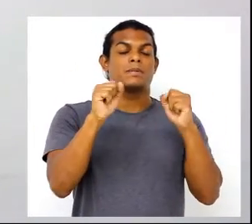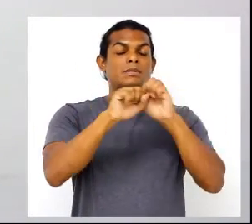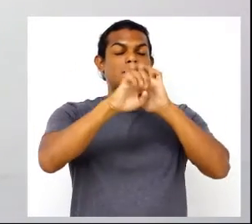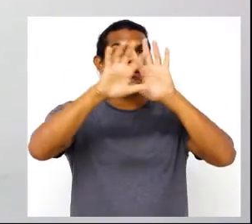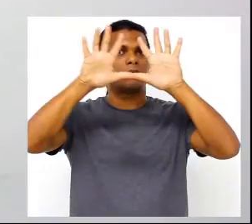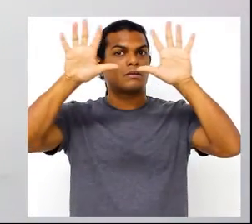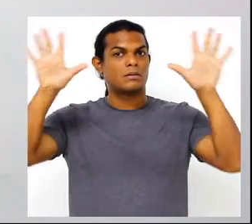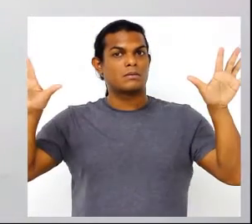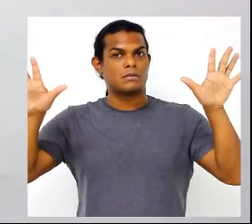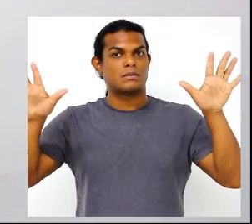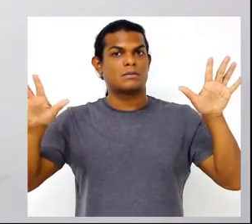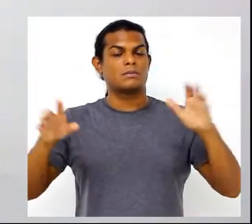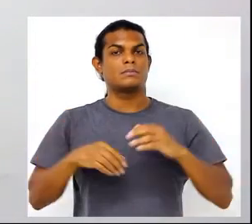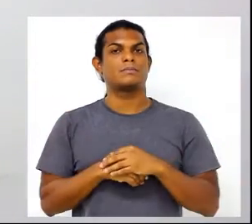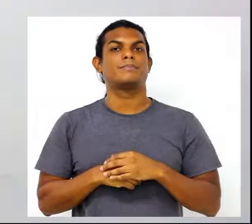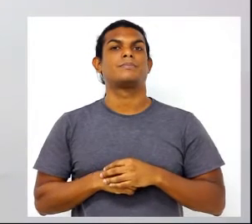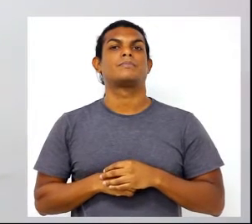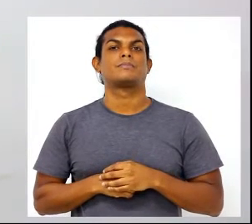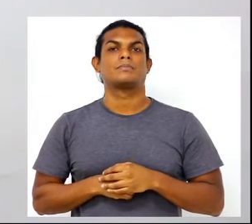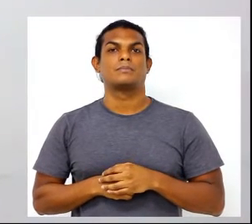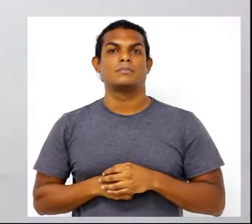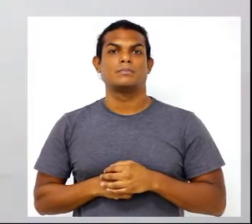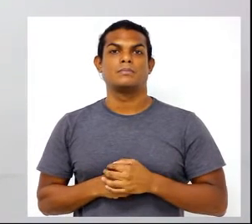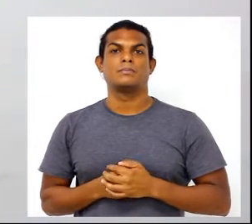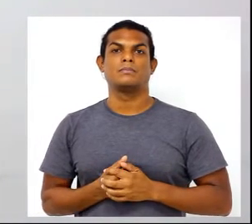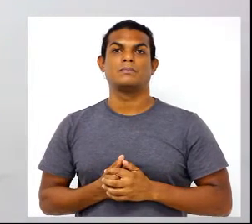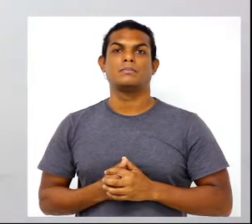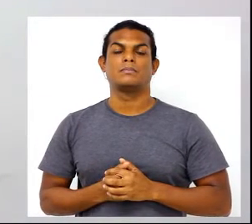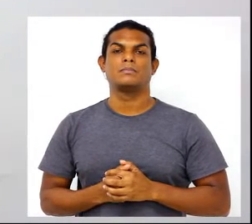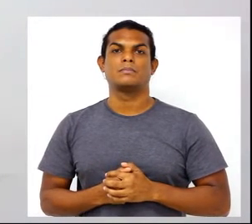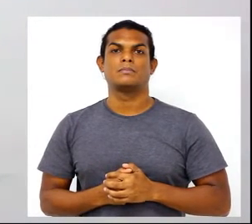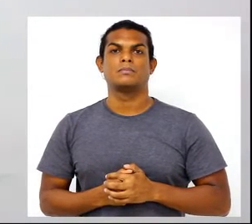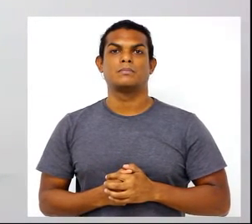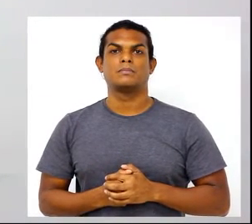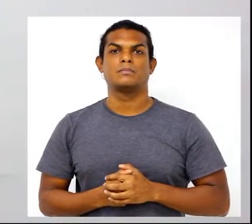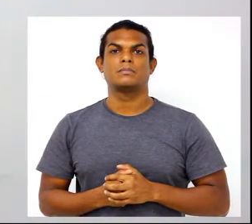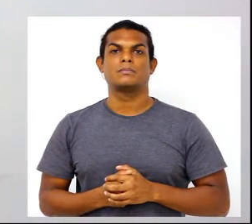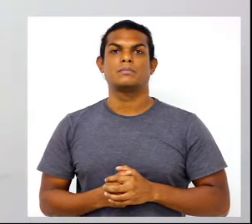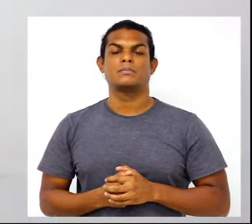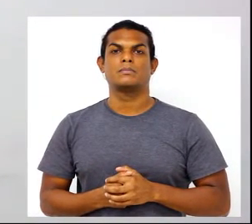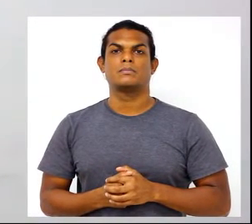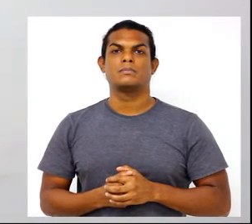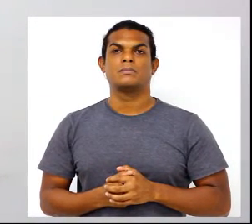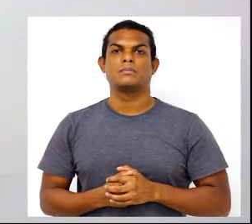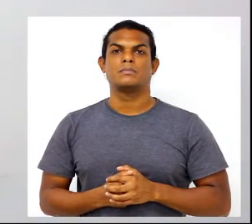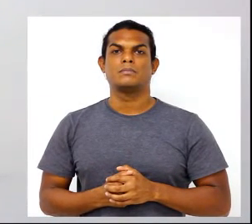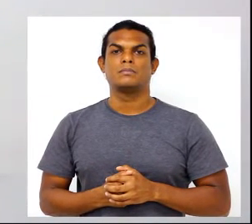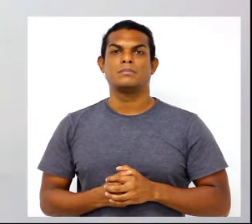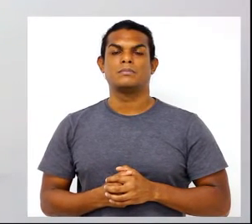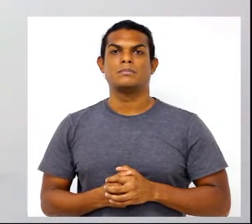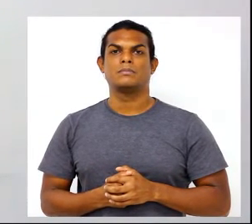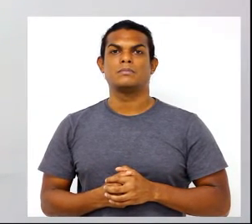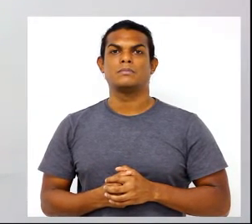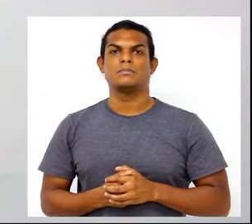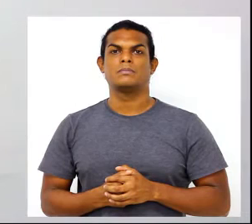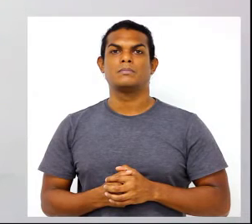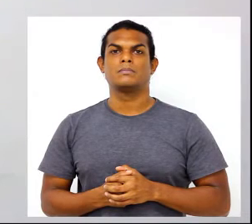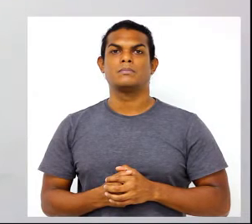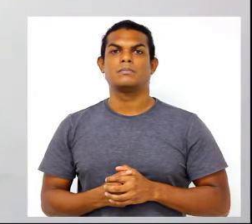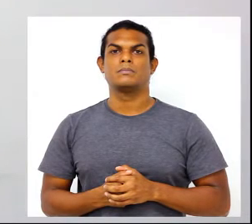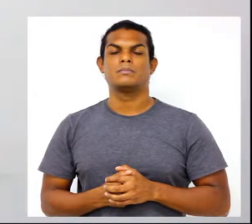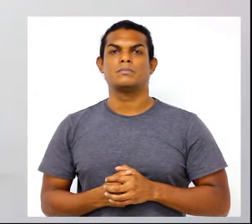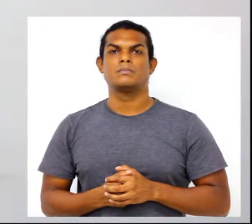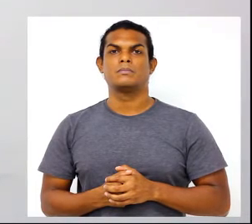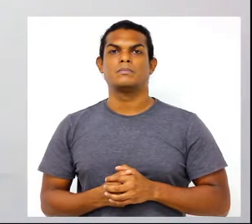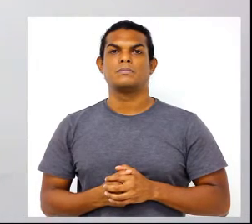né, para que a coerência ela seja exercida, né? Eu tenho, no momento em